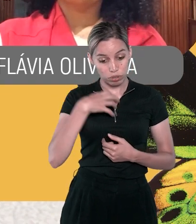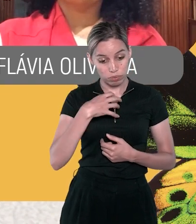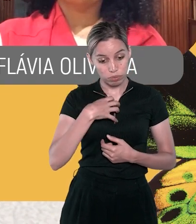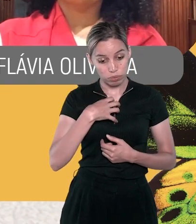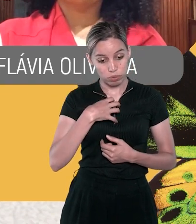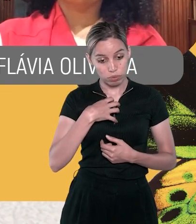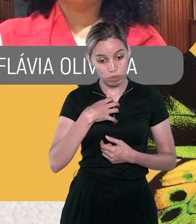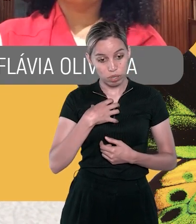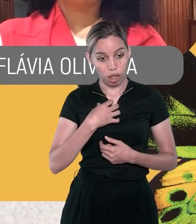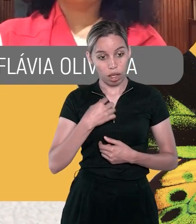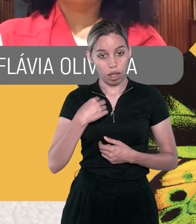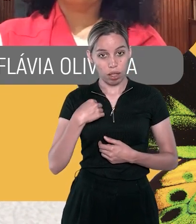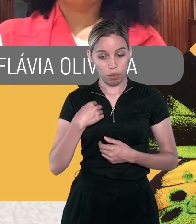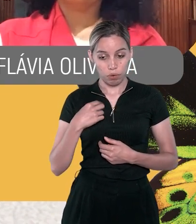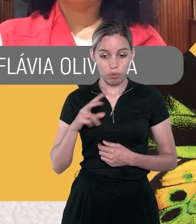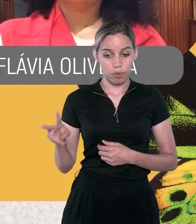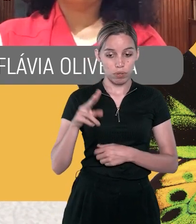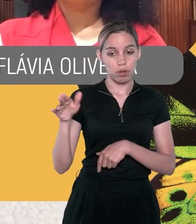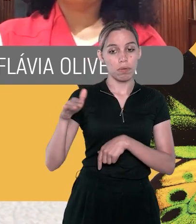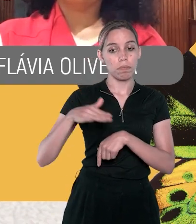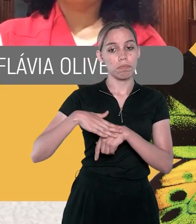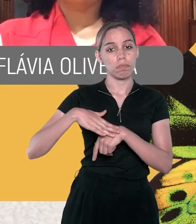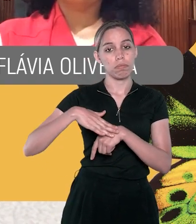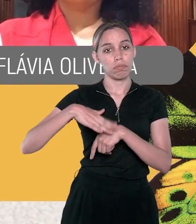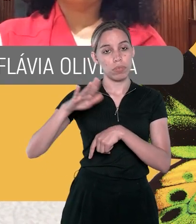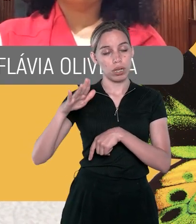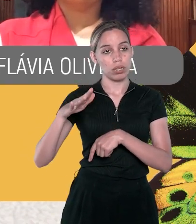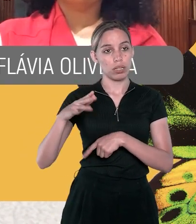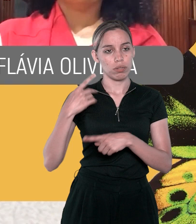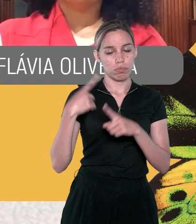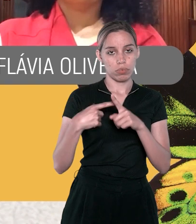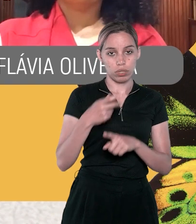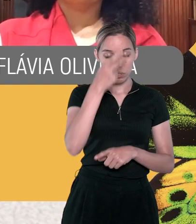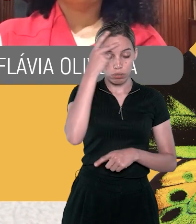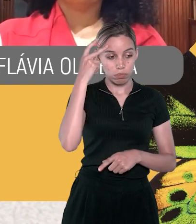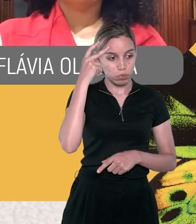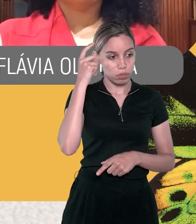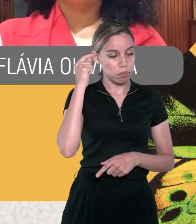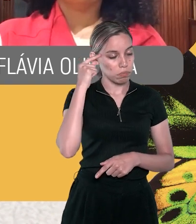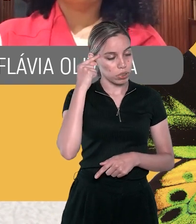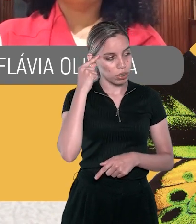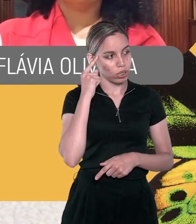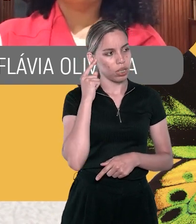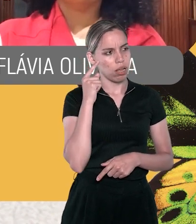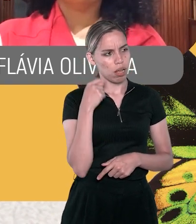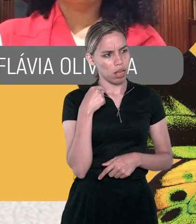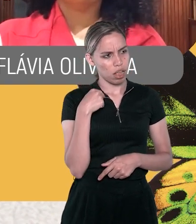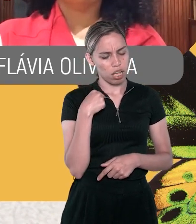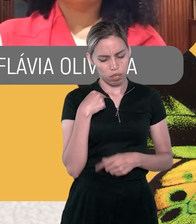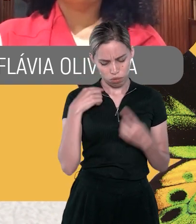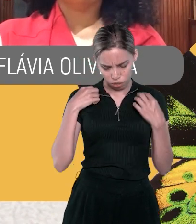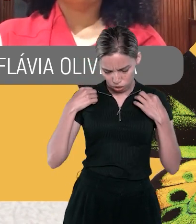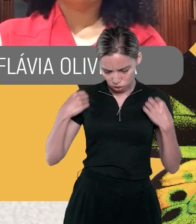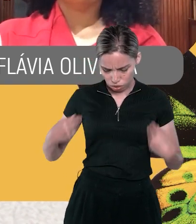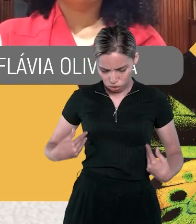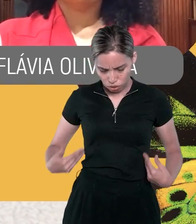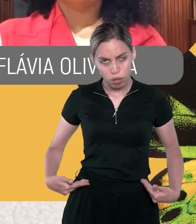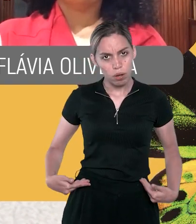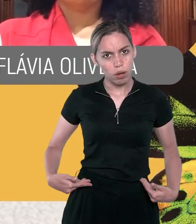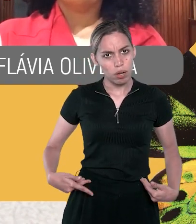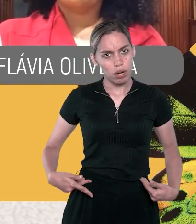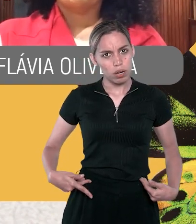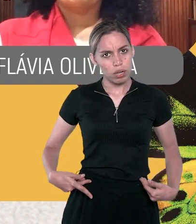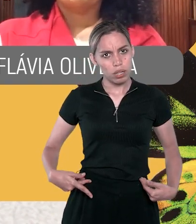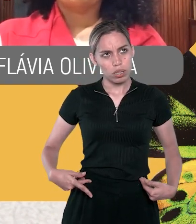todo, né, quer dizer, te trata mal, te acha feio, e aí, de repente, ele diz, não, pô, eu vou botar o mesmo tipo de tênis, eu vou